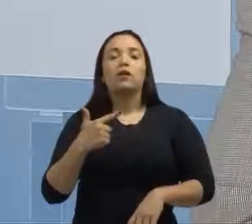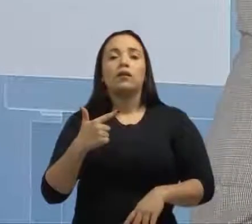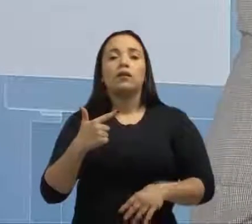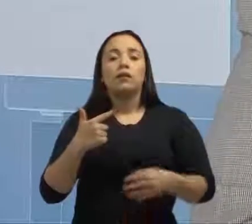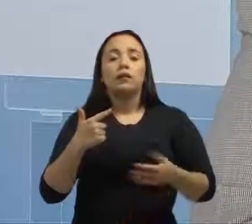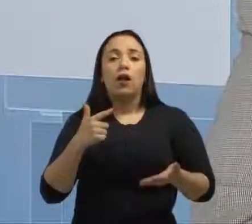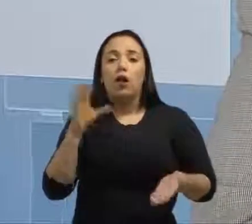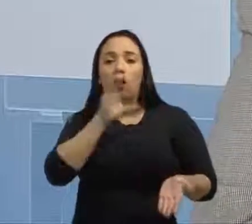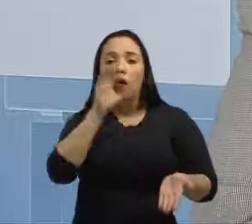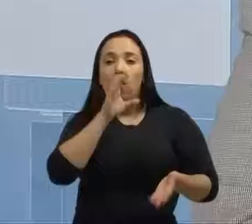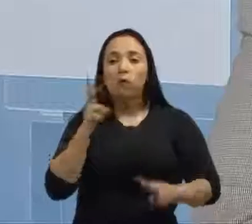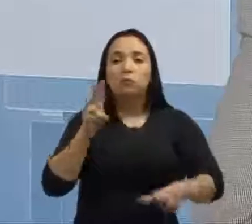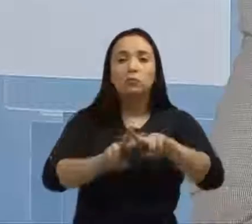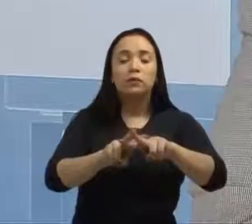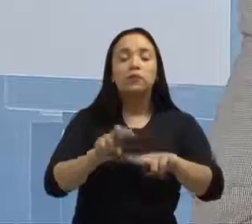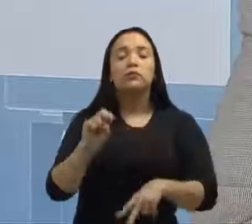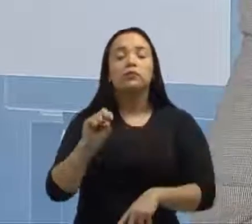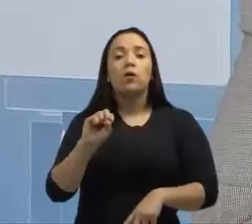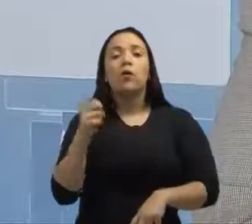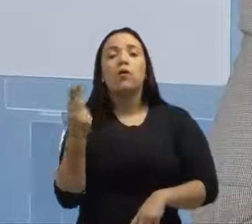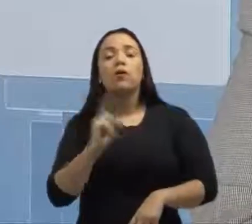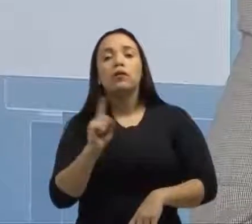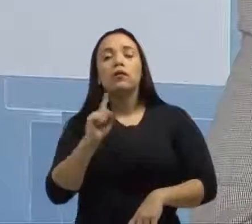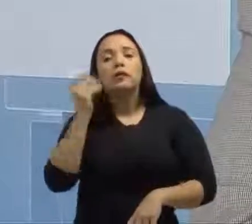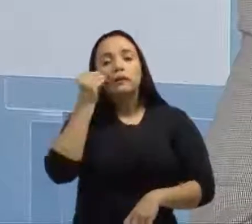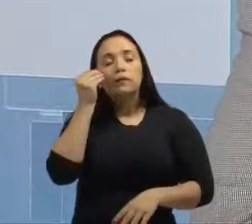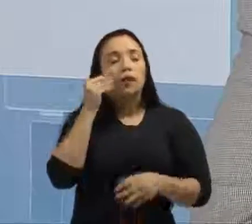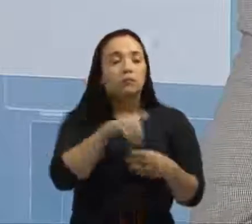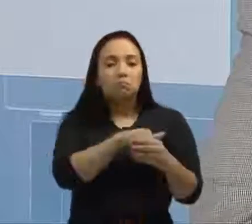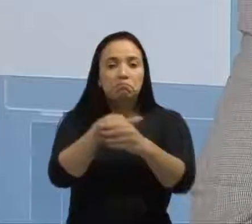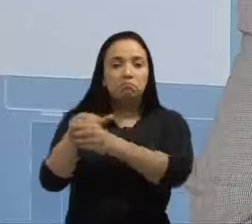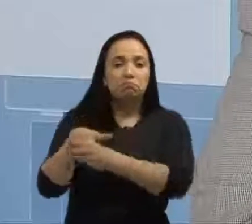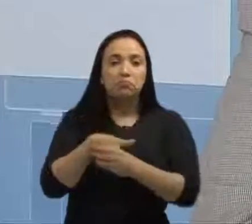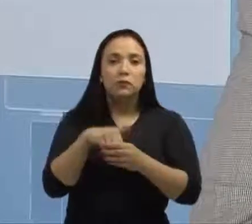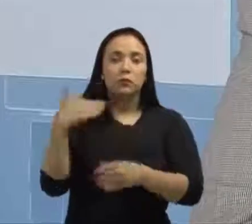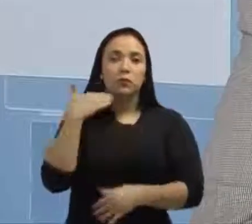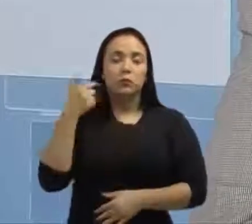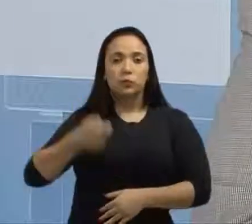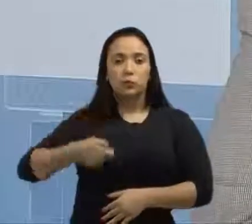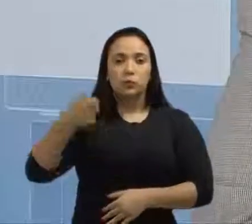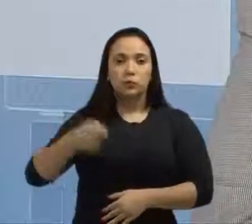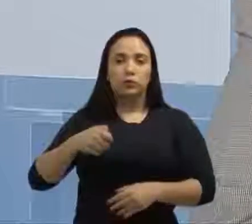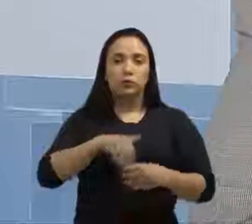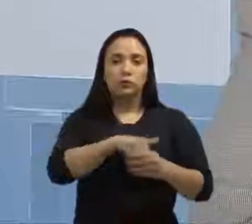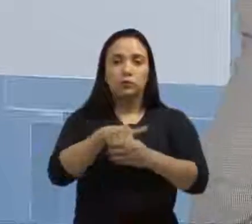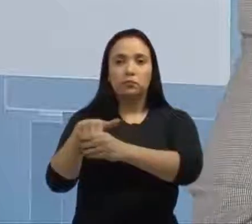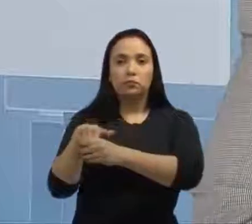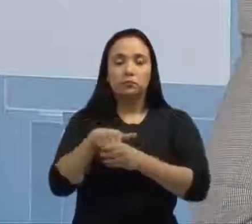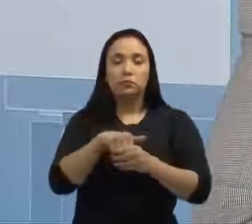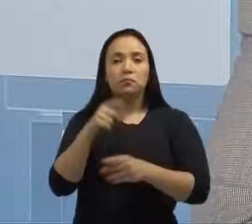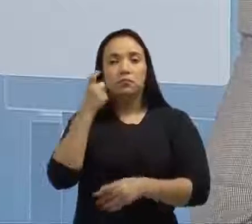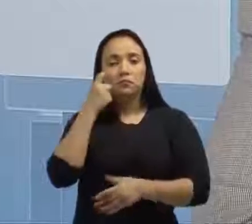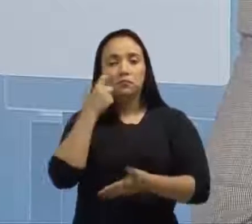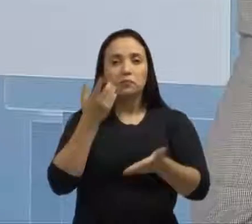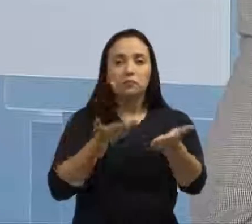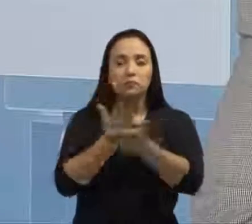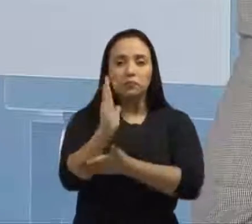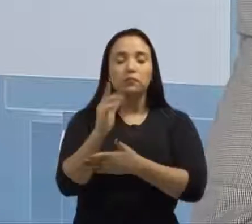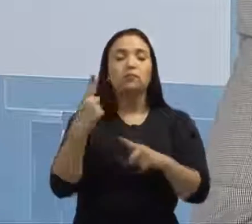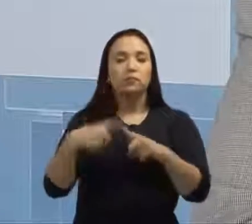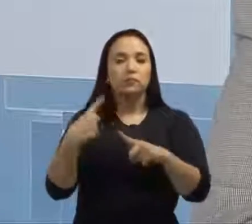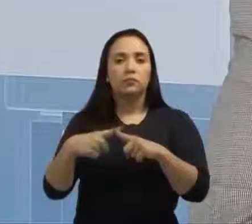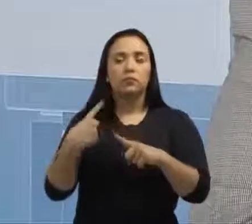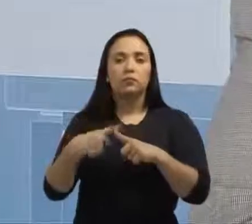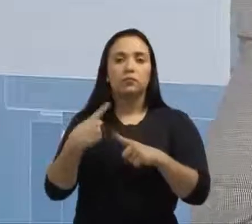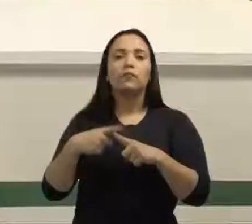o STJ deveria ou não discordar ou tomar uma decisão que contrariasse a decisão do Supremo. Exatamente.